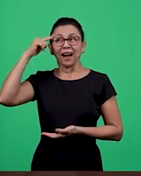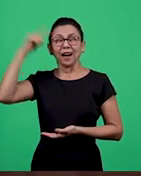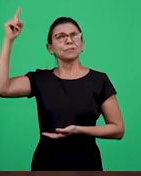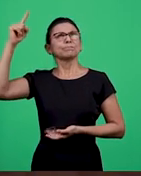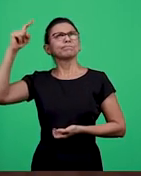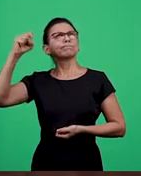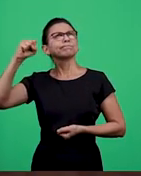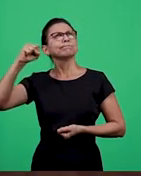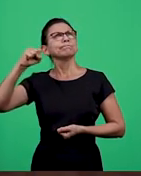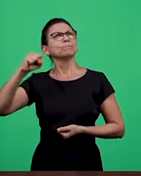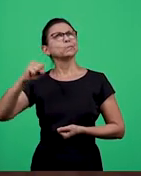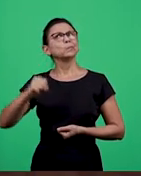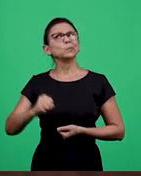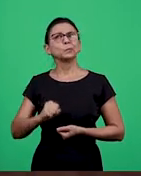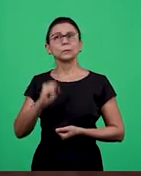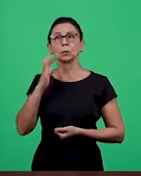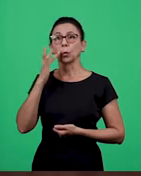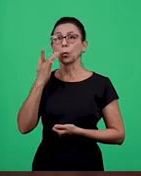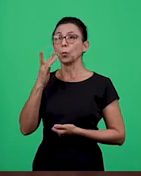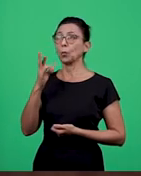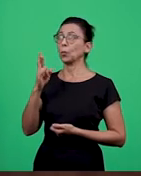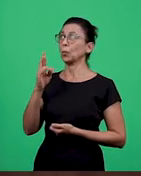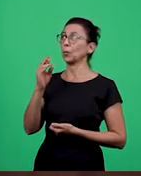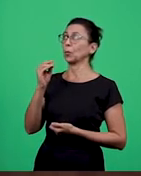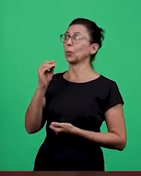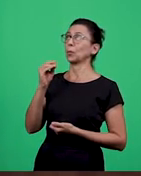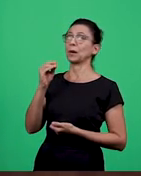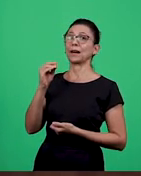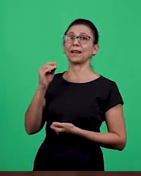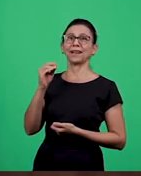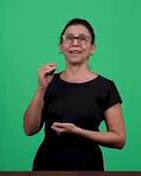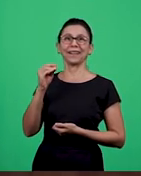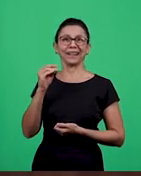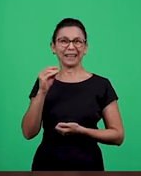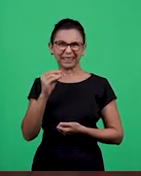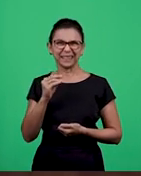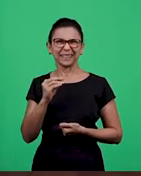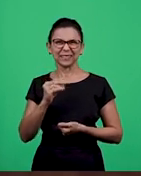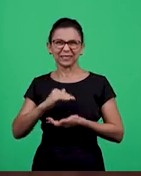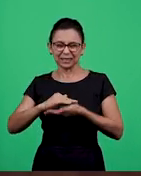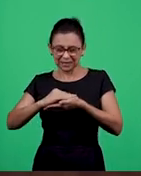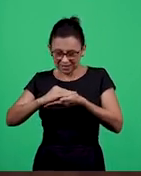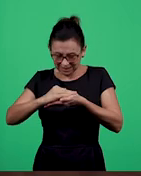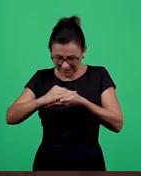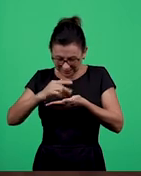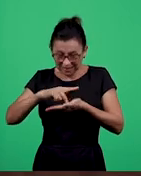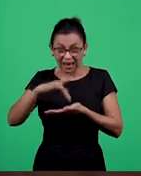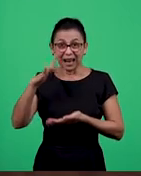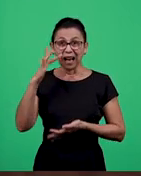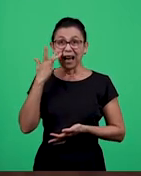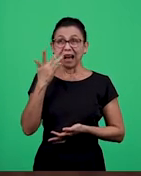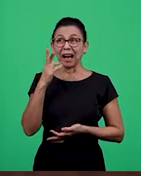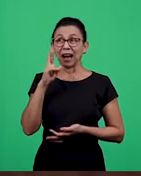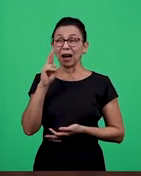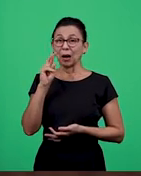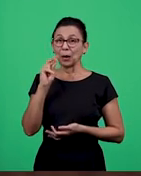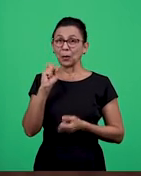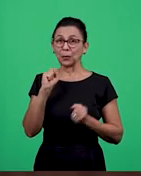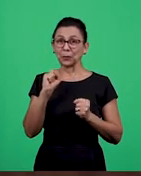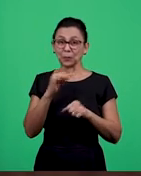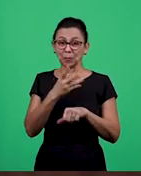em algo valioso, não é mesmo? Quando falamos em tesouro, pensamos em